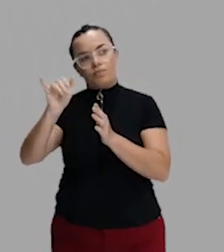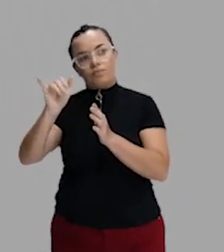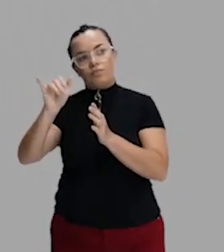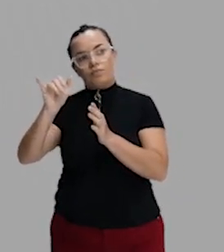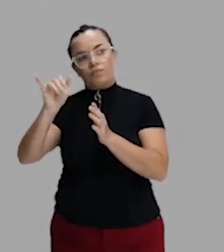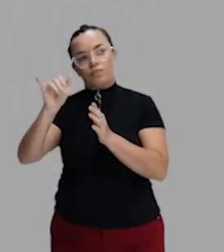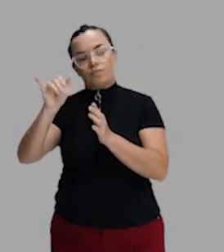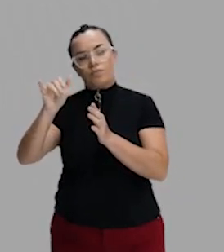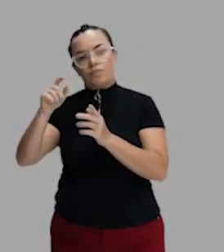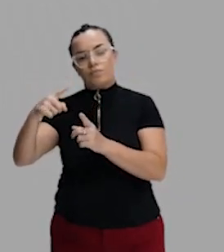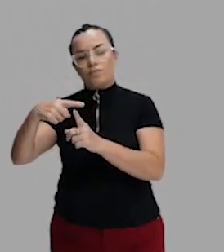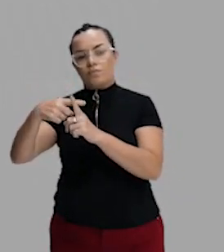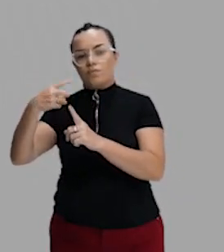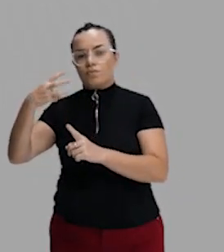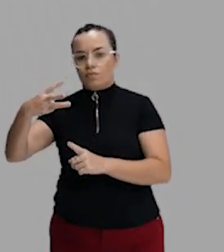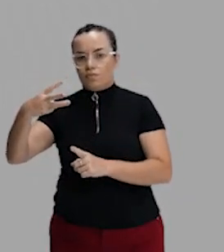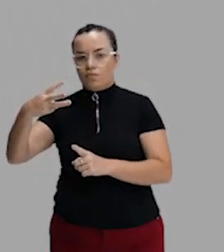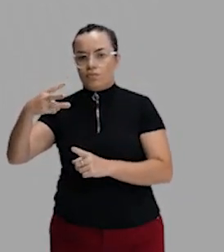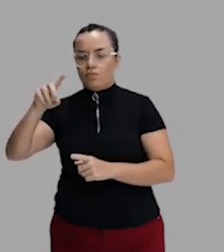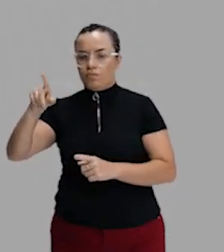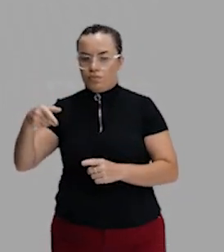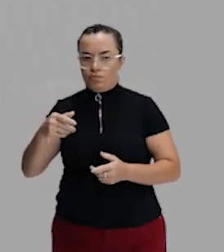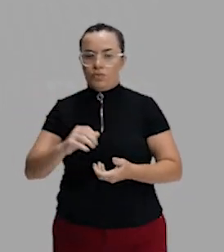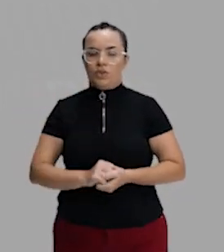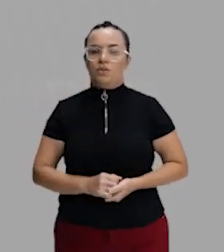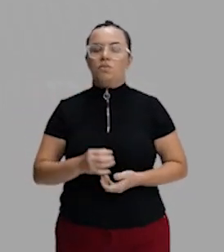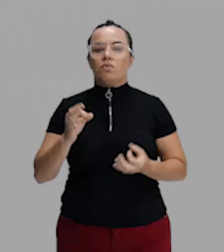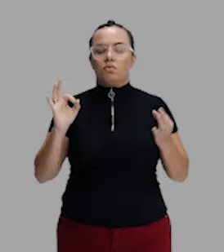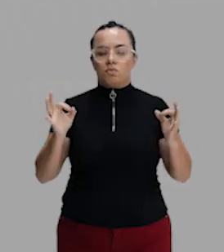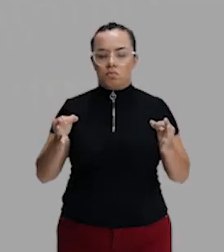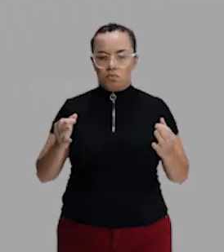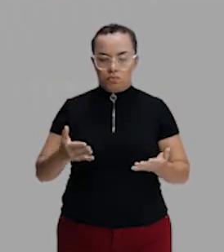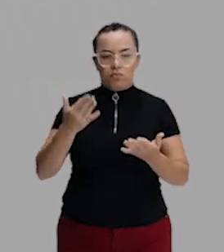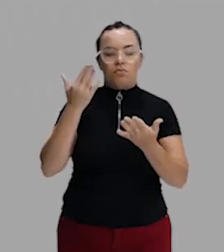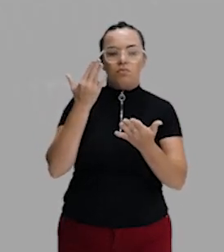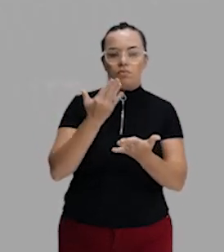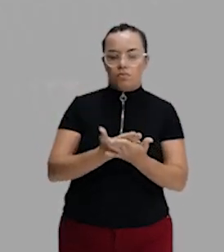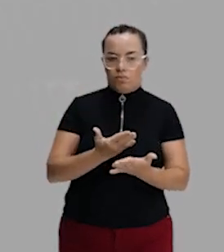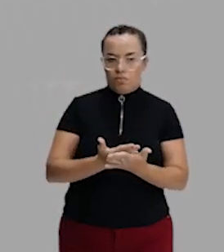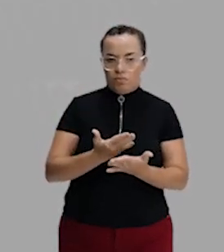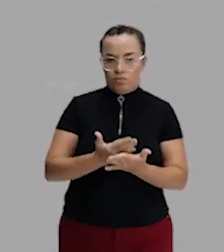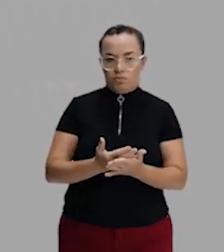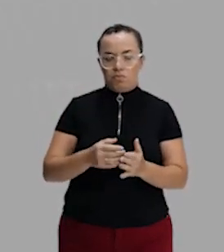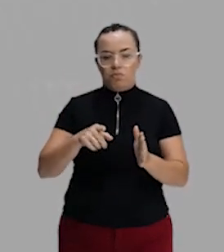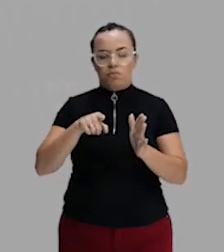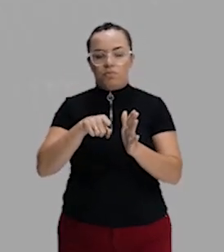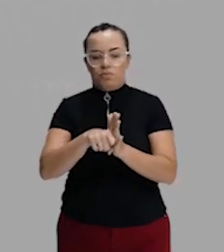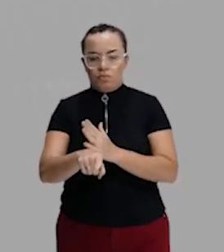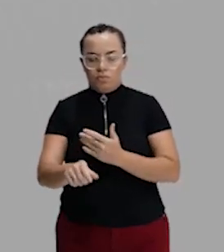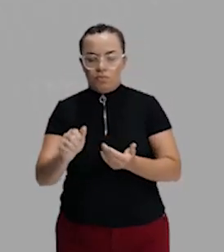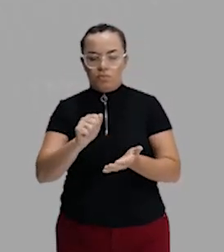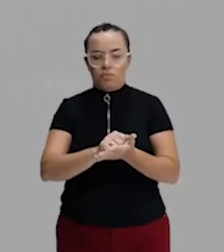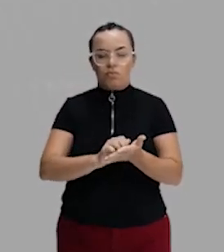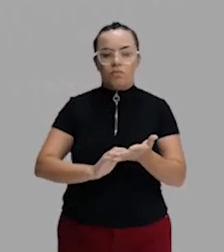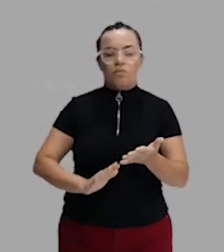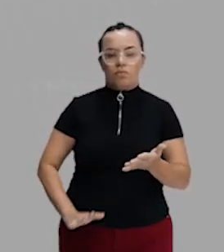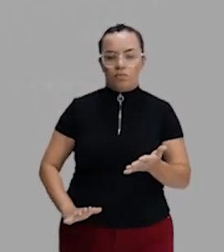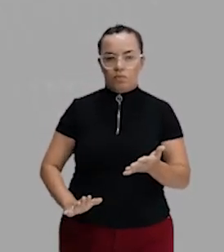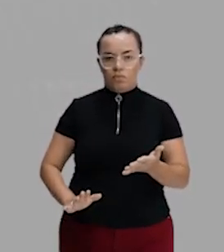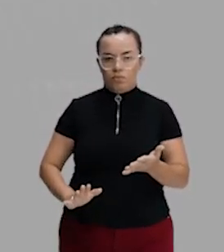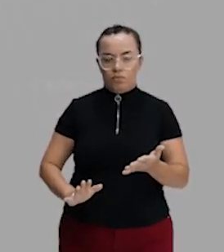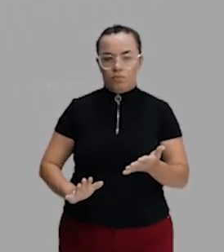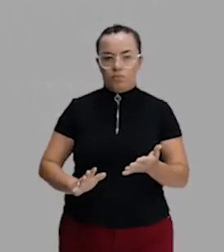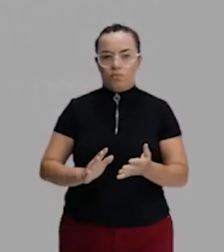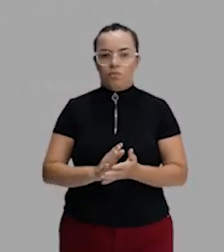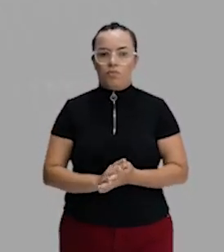minha parábola. Certo? Galera, hoje nós fizemos algumas questões envolvendo